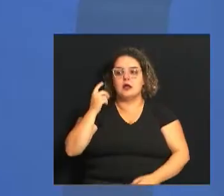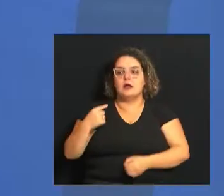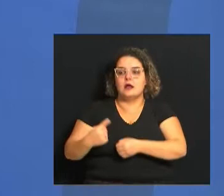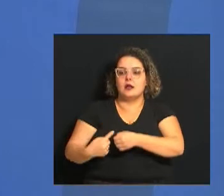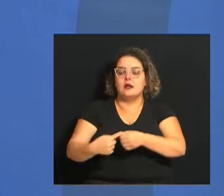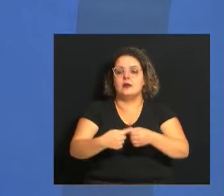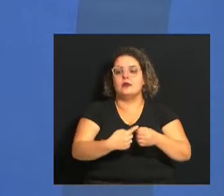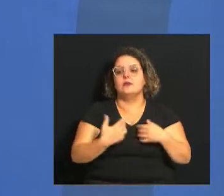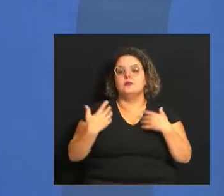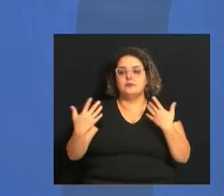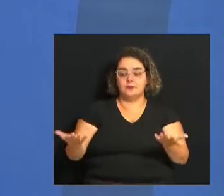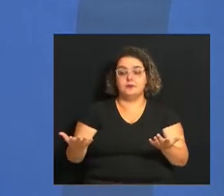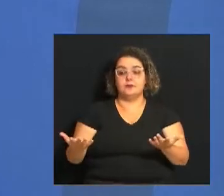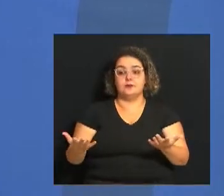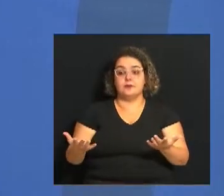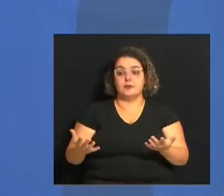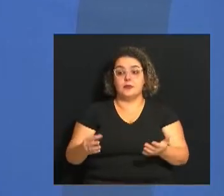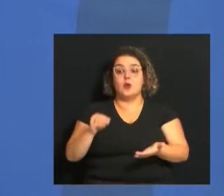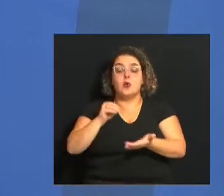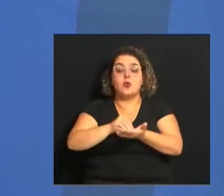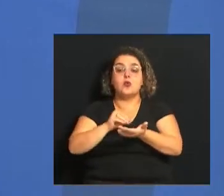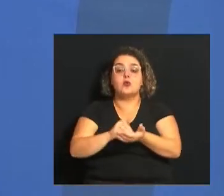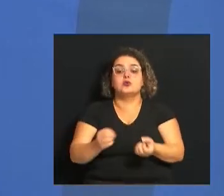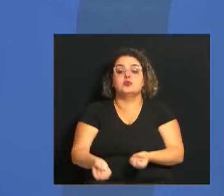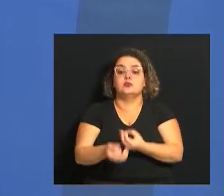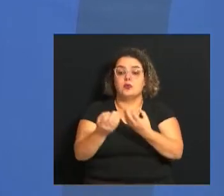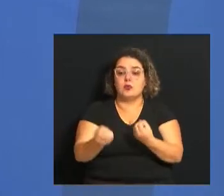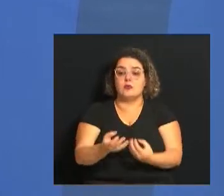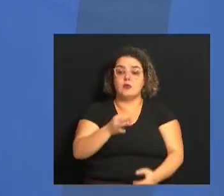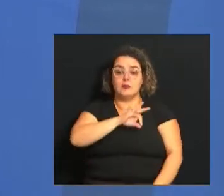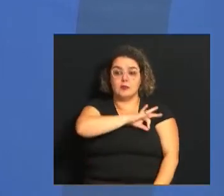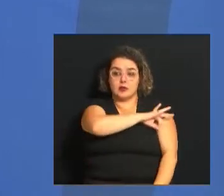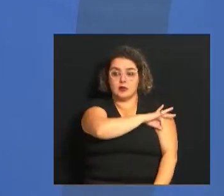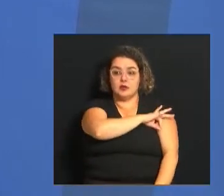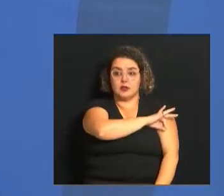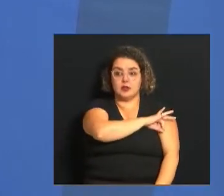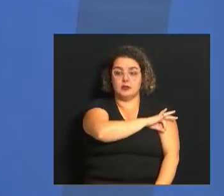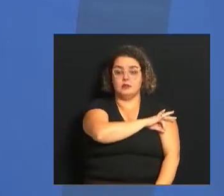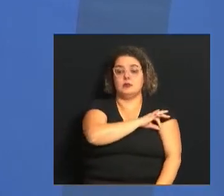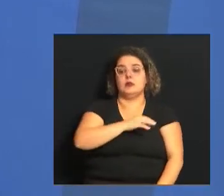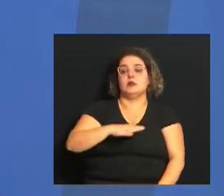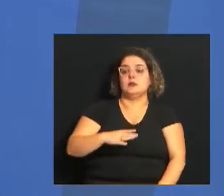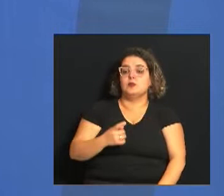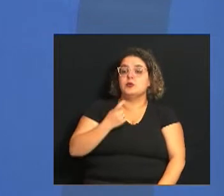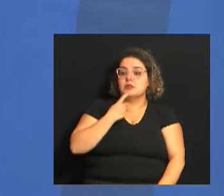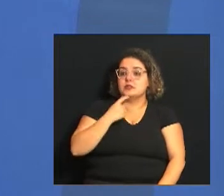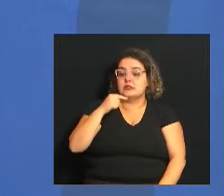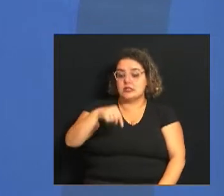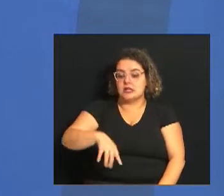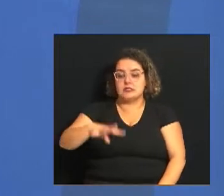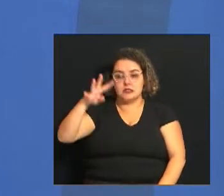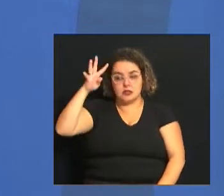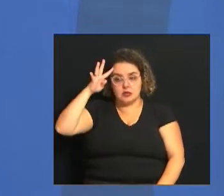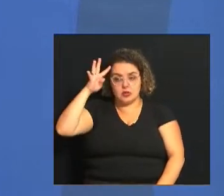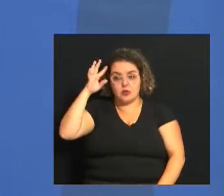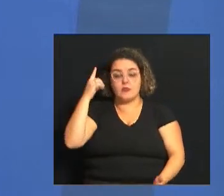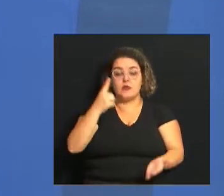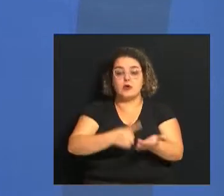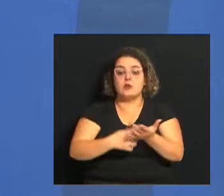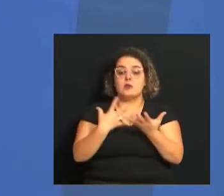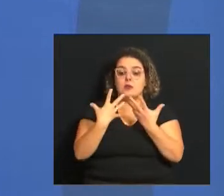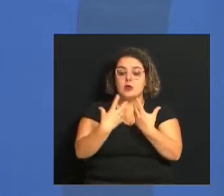metropolitana. De acordo com o último boletim emitido pela Prefeitura Municipal, nesta quarta-feira foram registrados